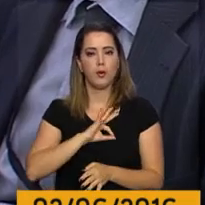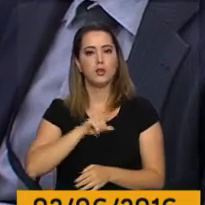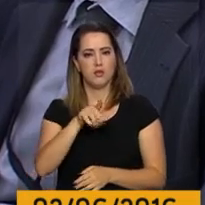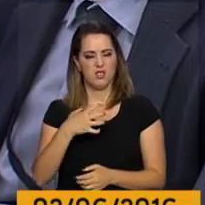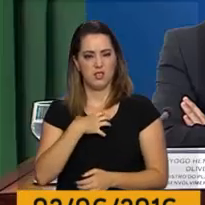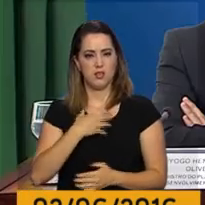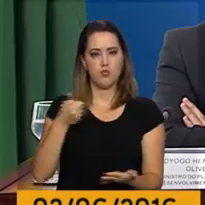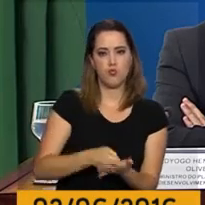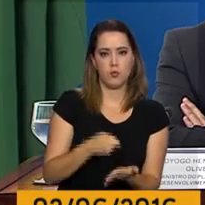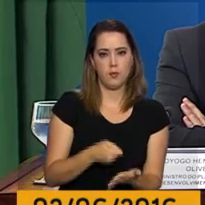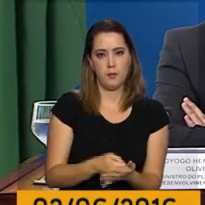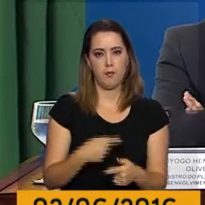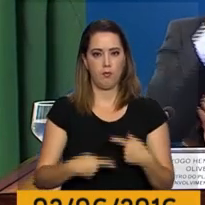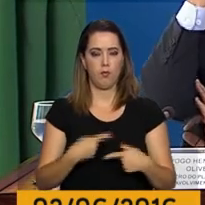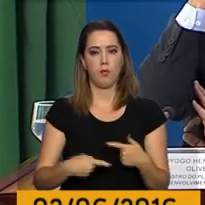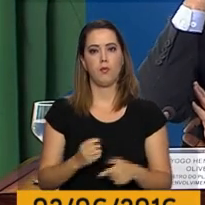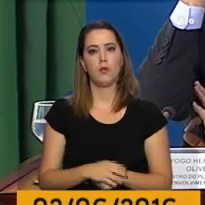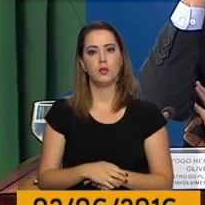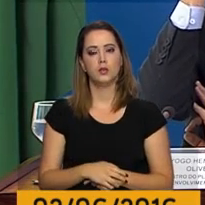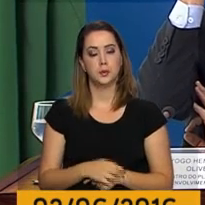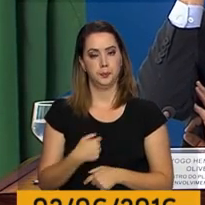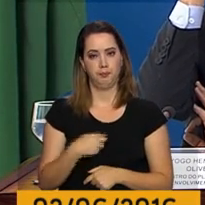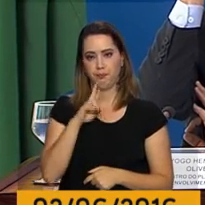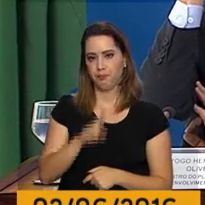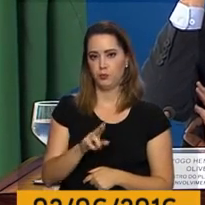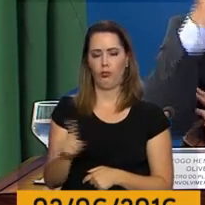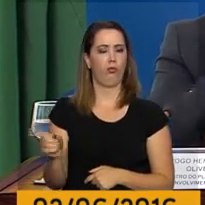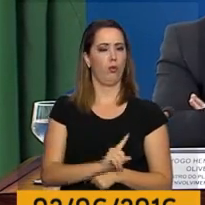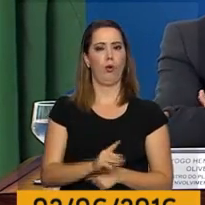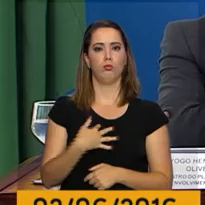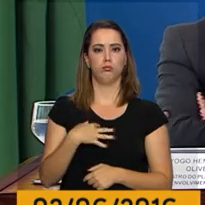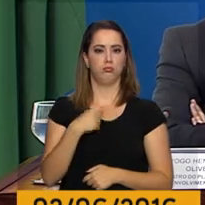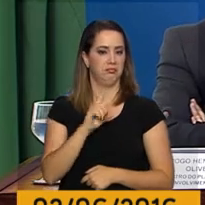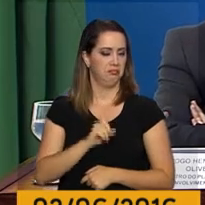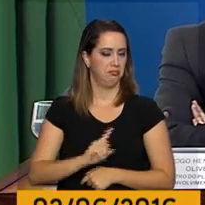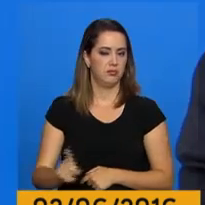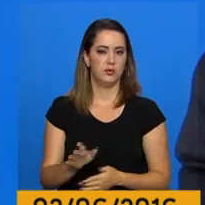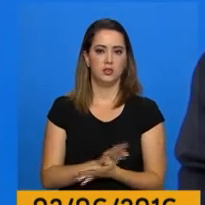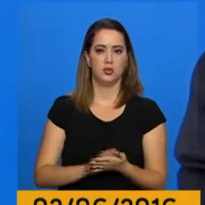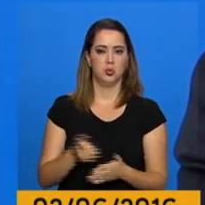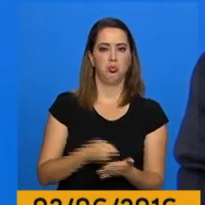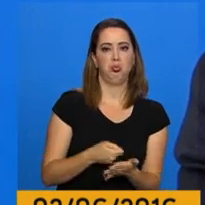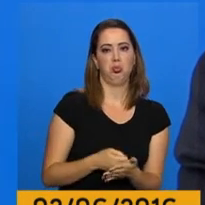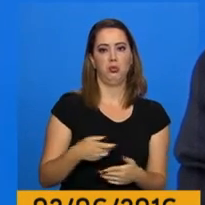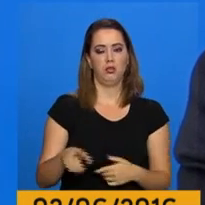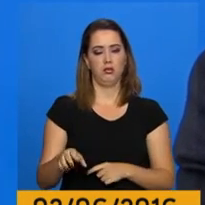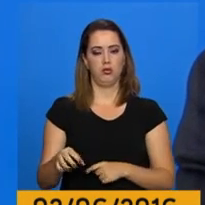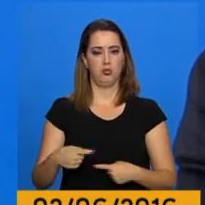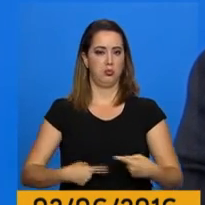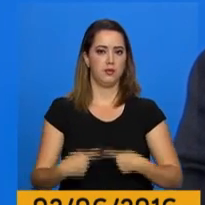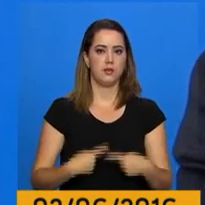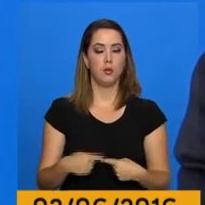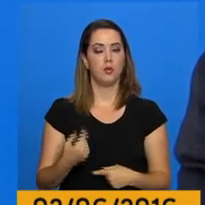razão disso. Obrigado. Não, nenhuma pressão política. O entendimento foi único e exclusivamente como presidente Michel Temer e, em